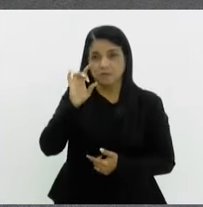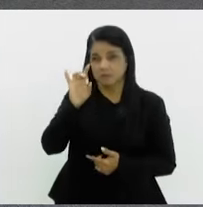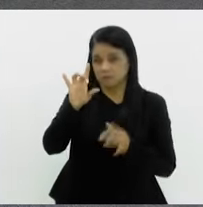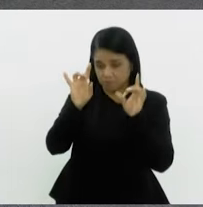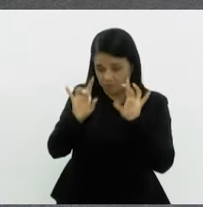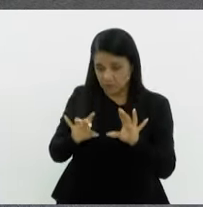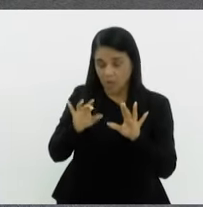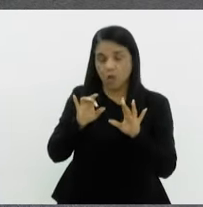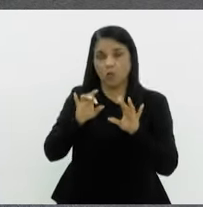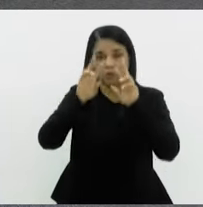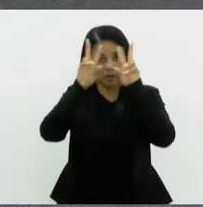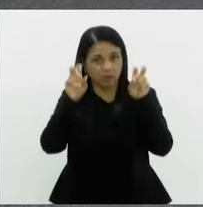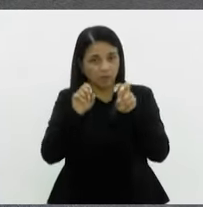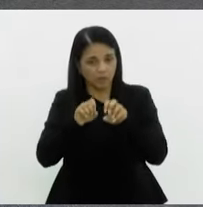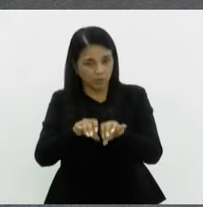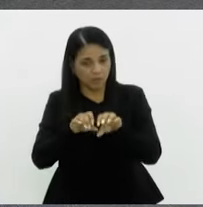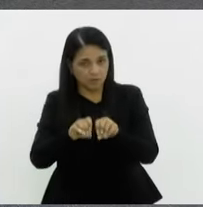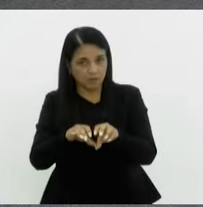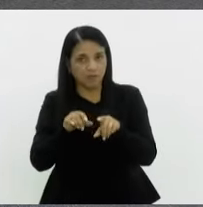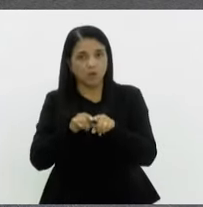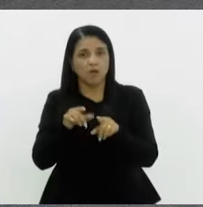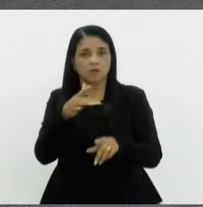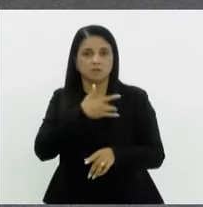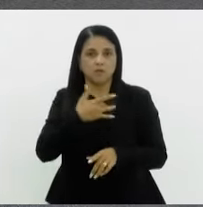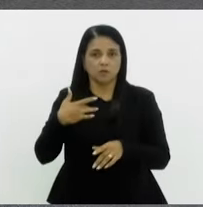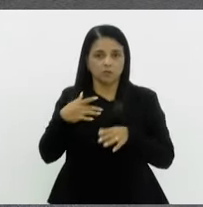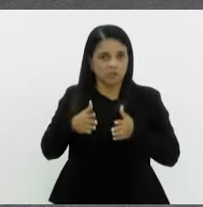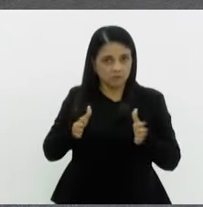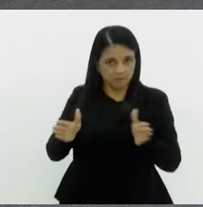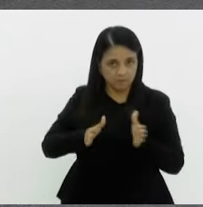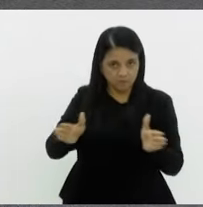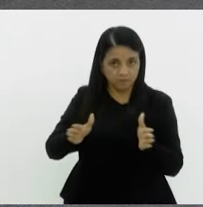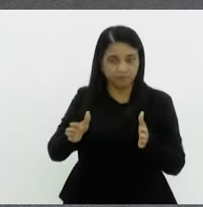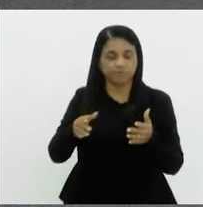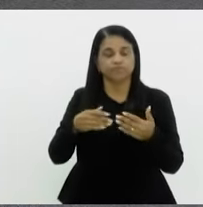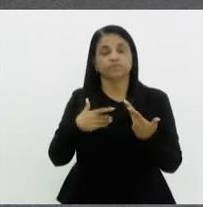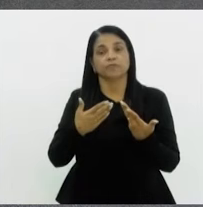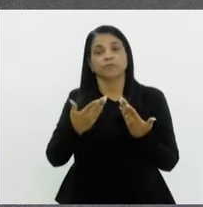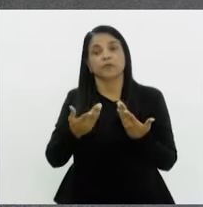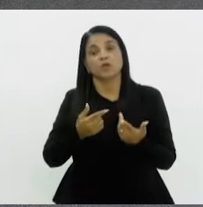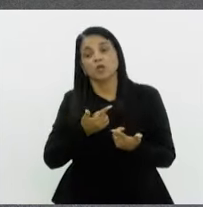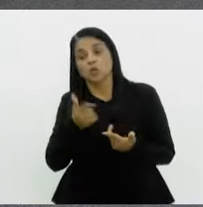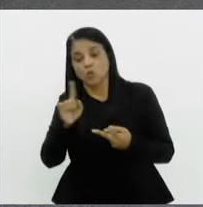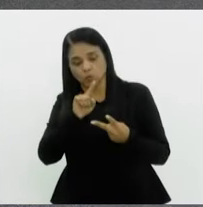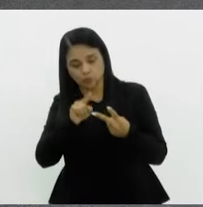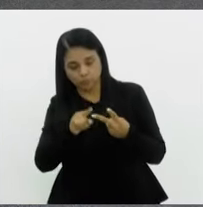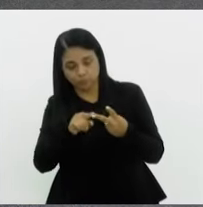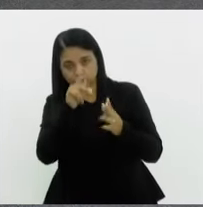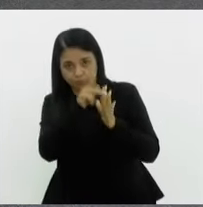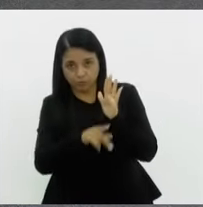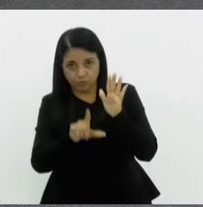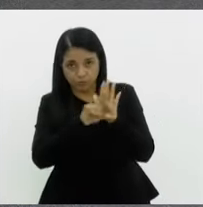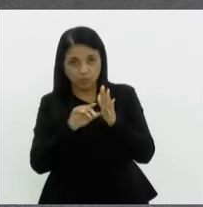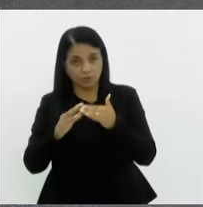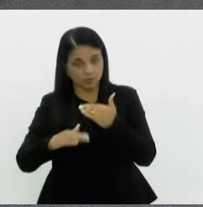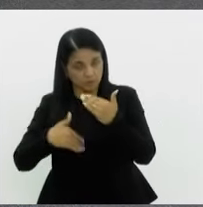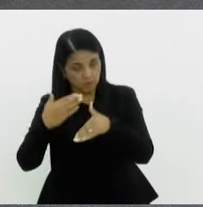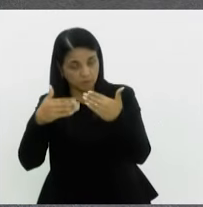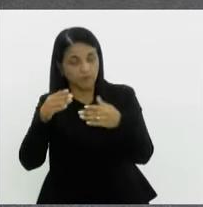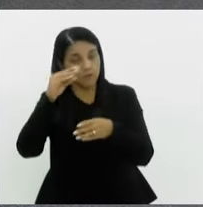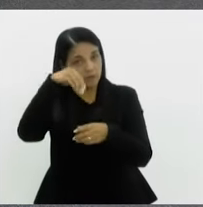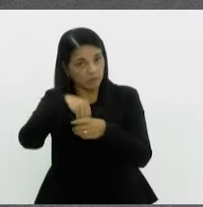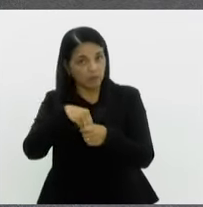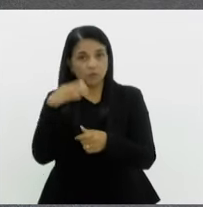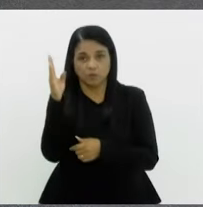da educação, do acesso à saúde e etc. E nós temos um outro projeto de desenvolvimento também no nosso